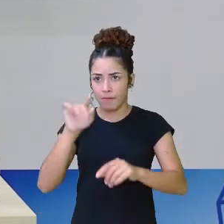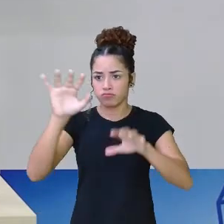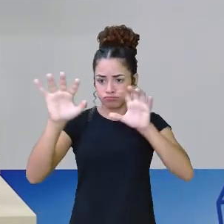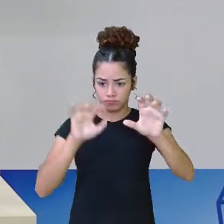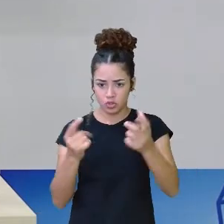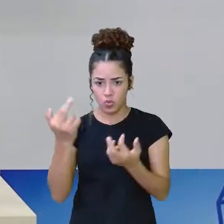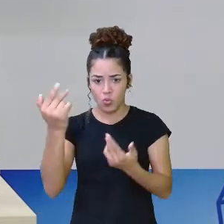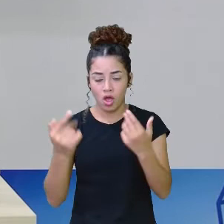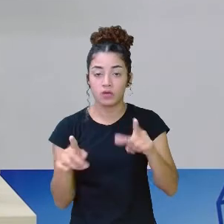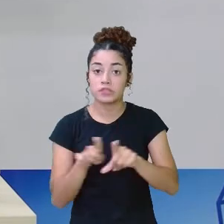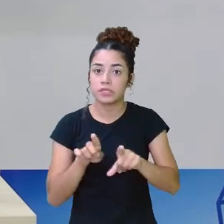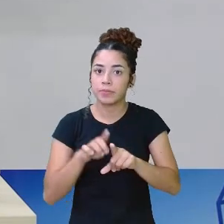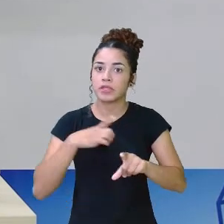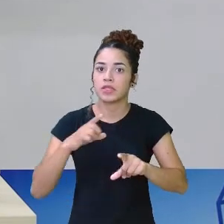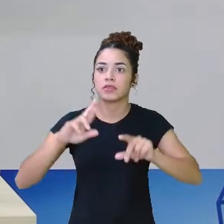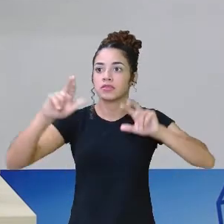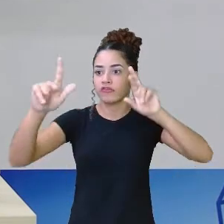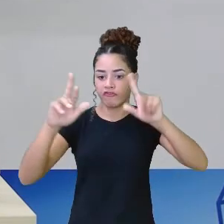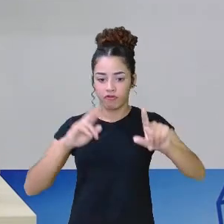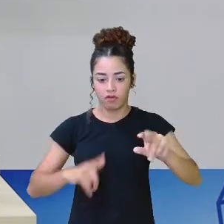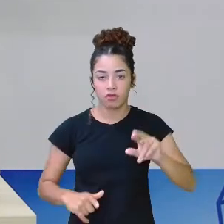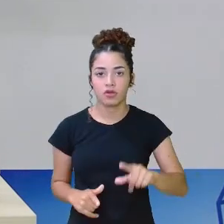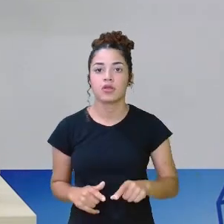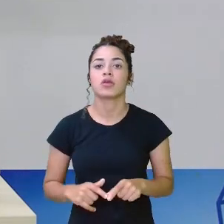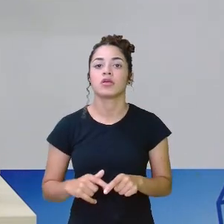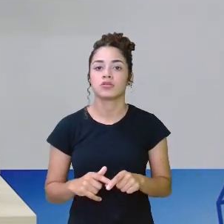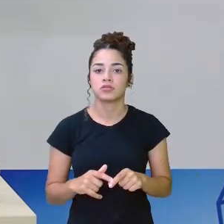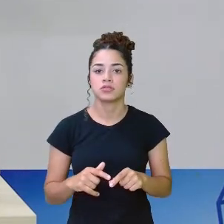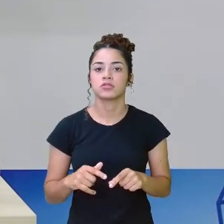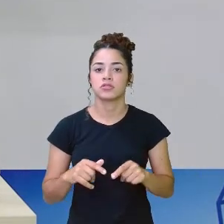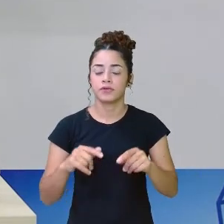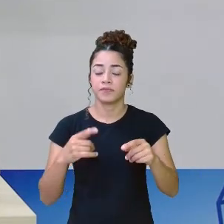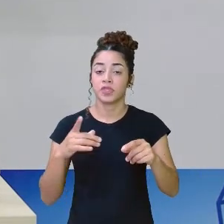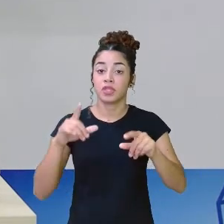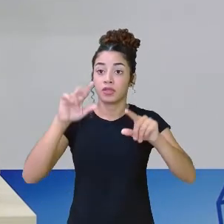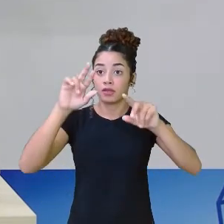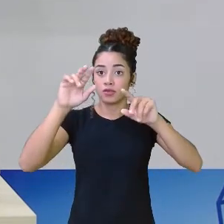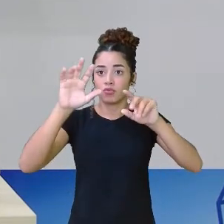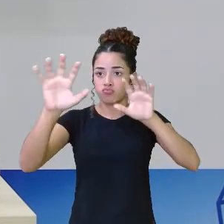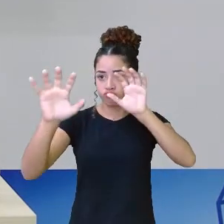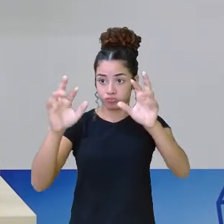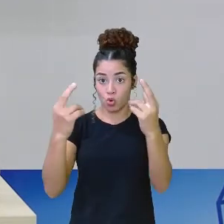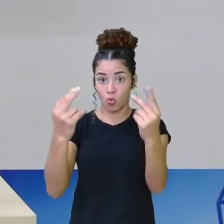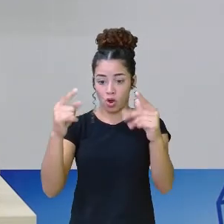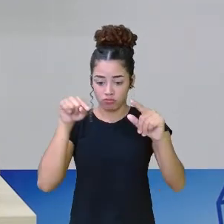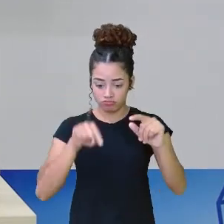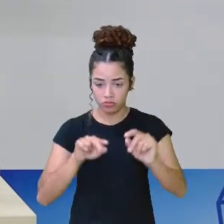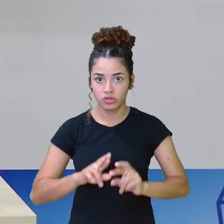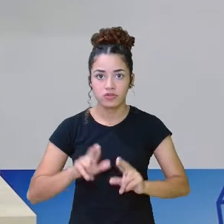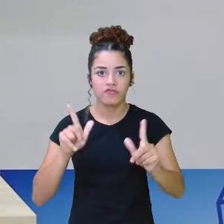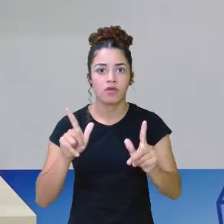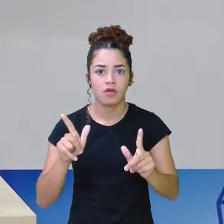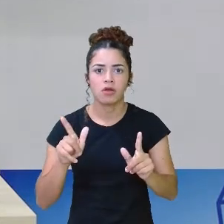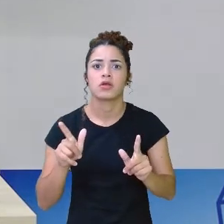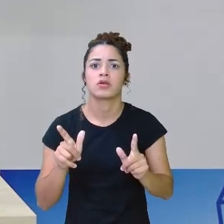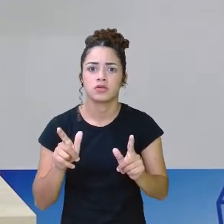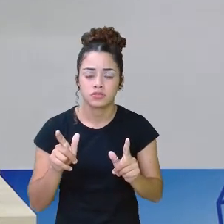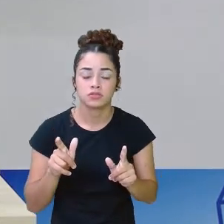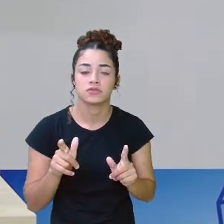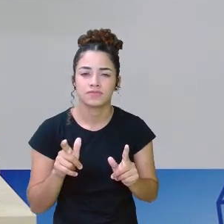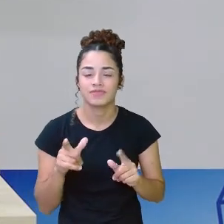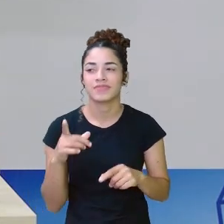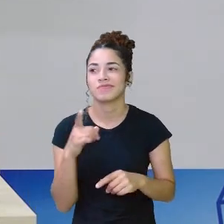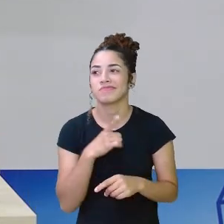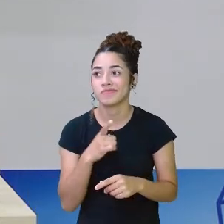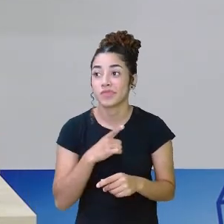lados diferentes, triângulos com 2 lados iguais e um diferente. Então, eu tenho